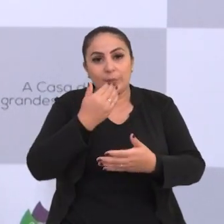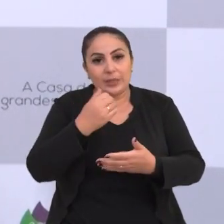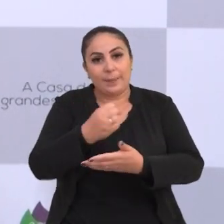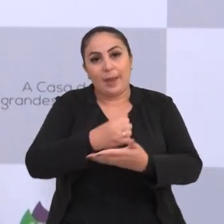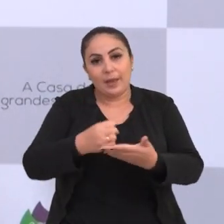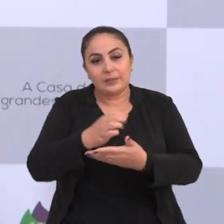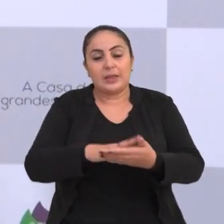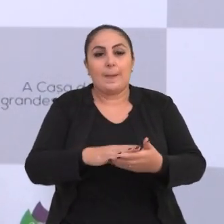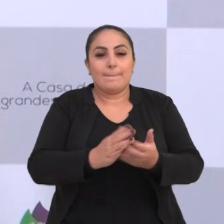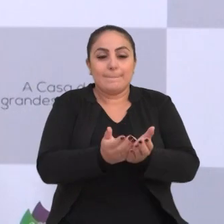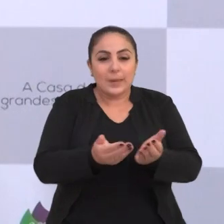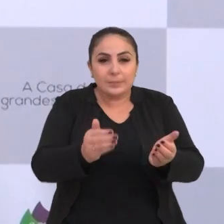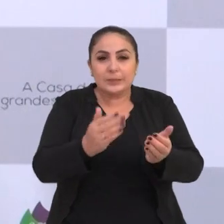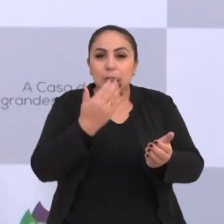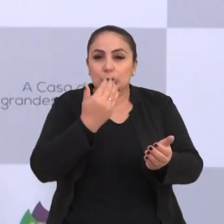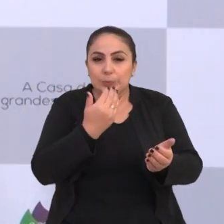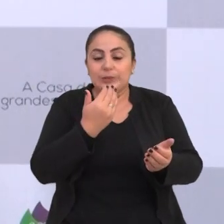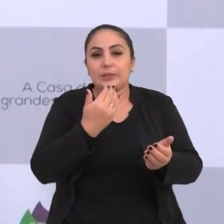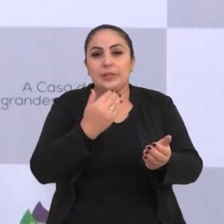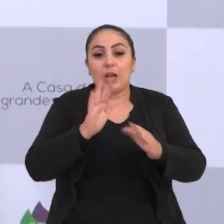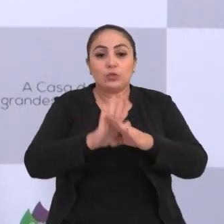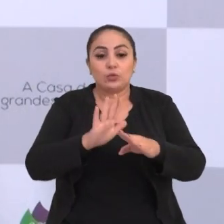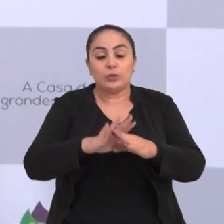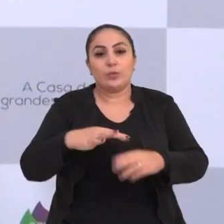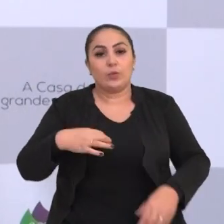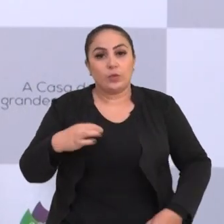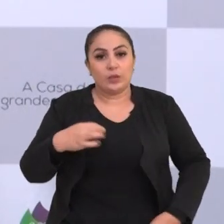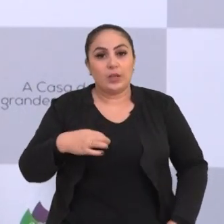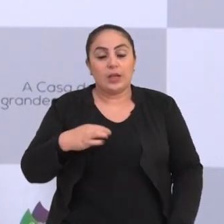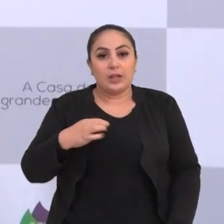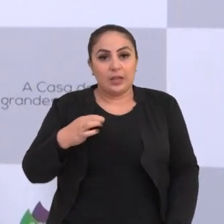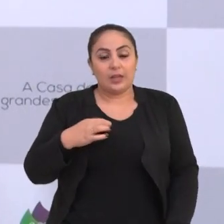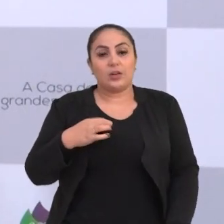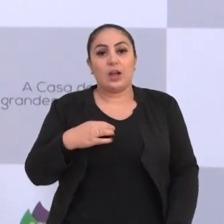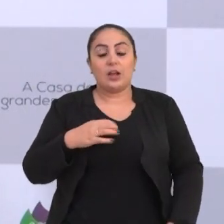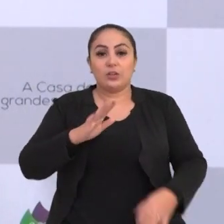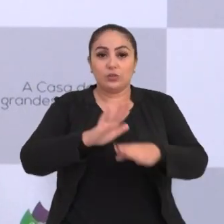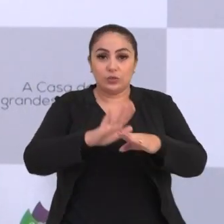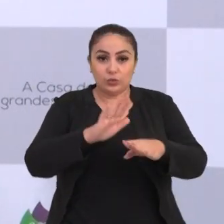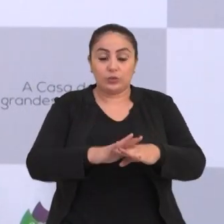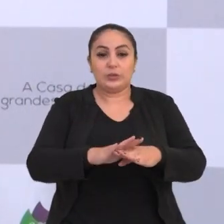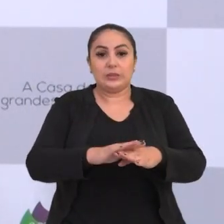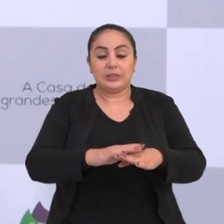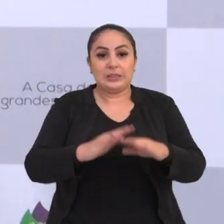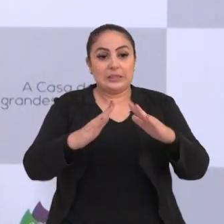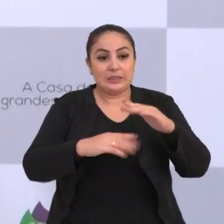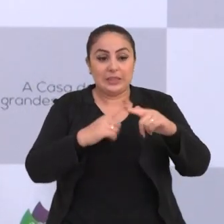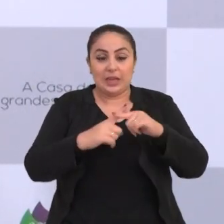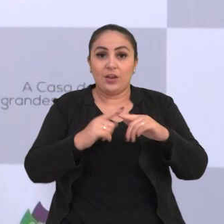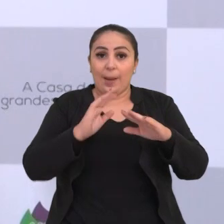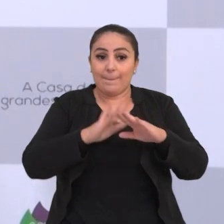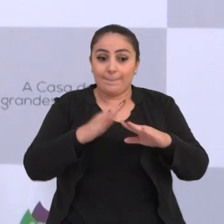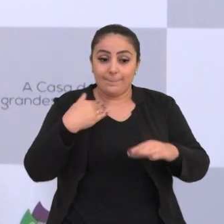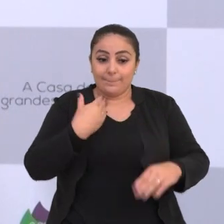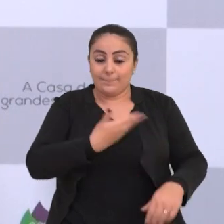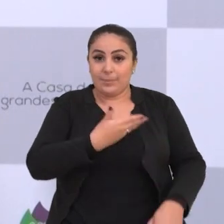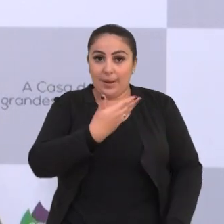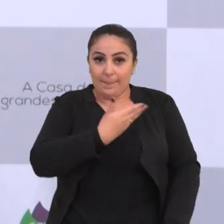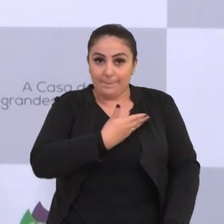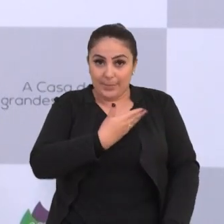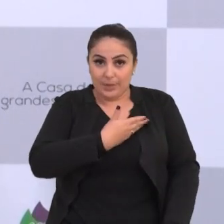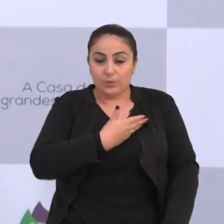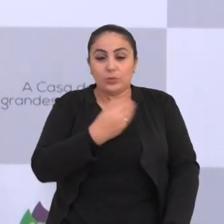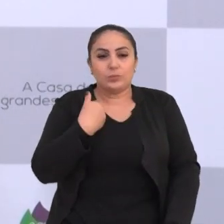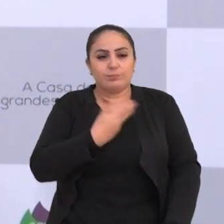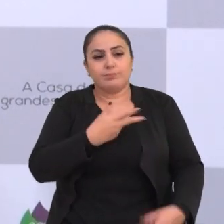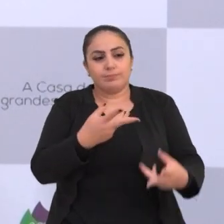econômicas, das marmitas, com a ajuda de voluntários, com a ajuda de igrejas, com a ajuda dos nossos amigos,